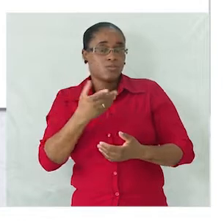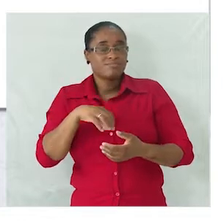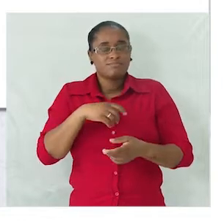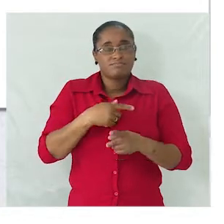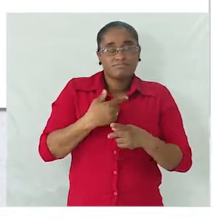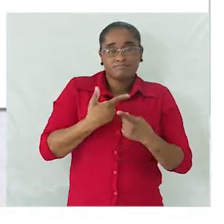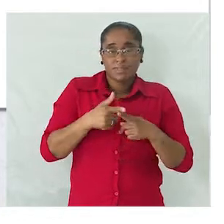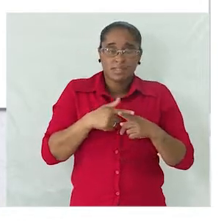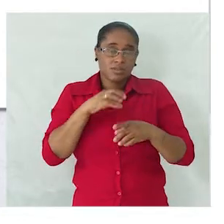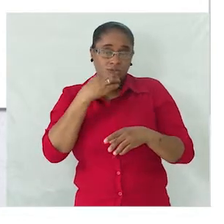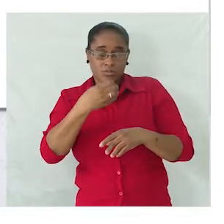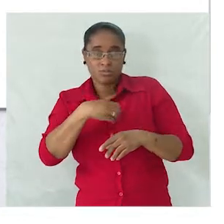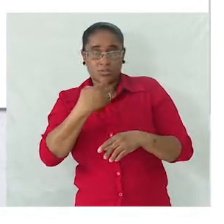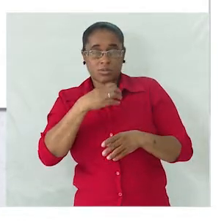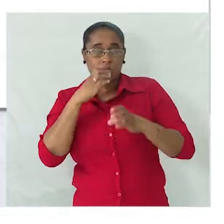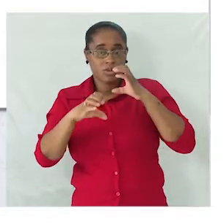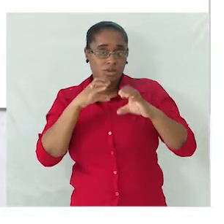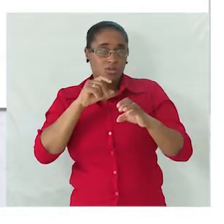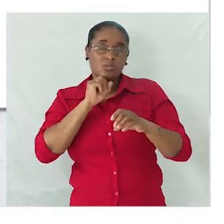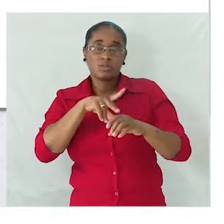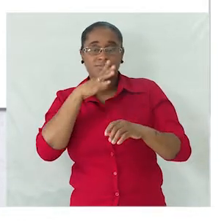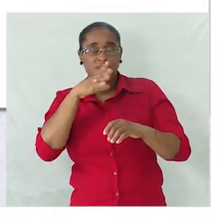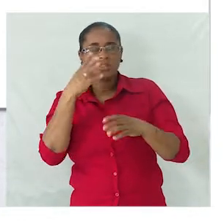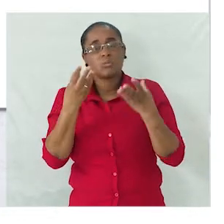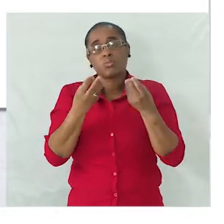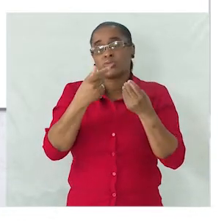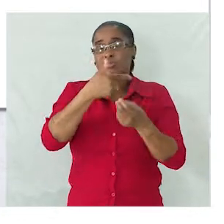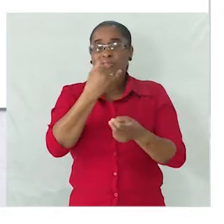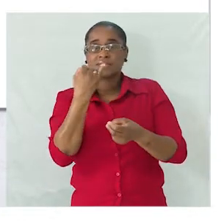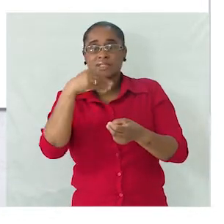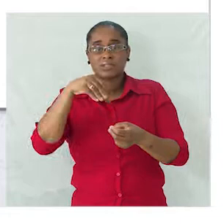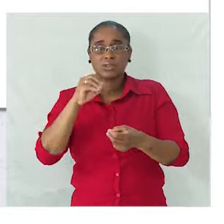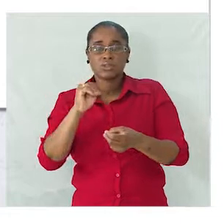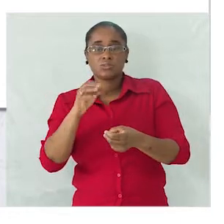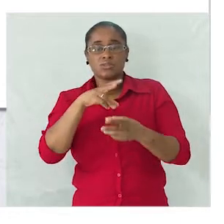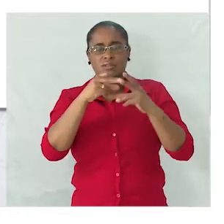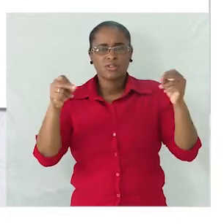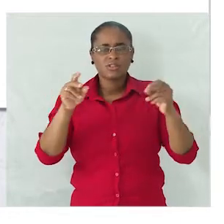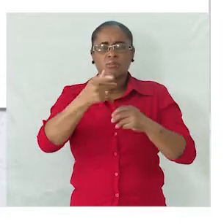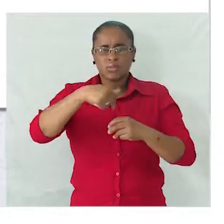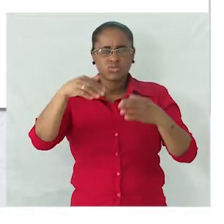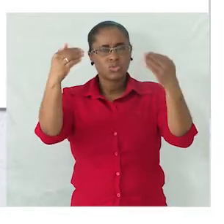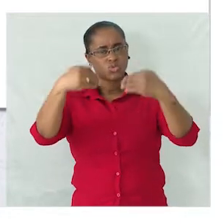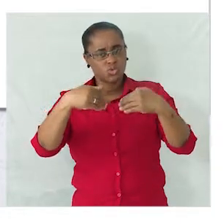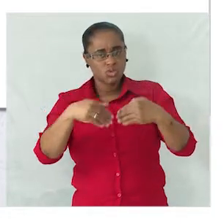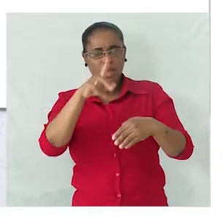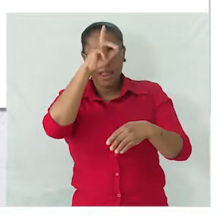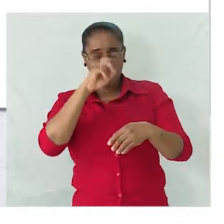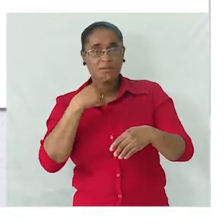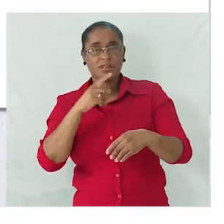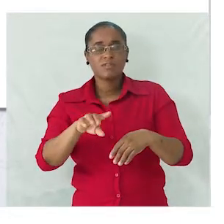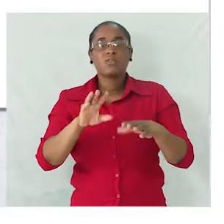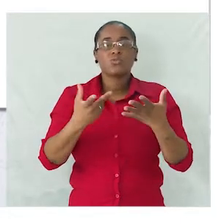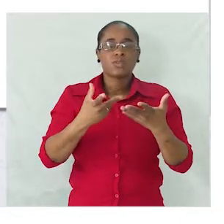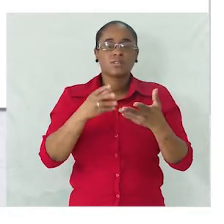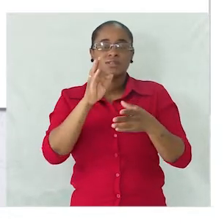podemos dizer que existem vários tipos de frases. E para nos ajudar a relembrar quais são os tipos de frases que já vimos na aula, eu vos